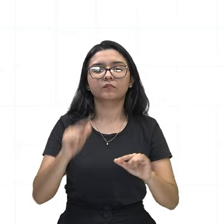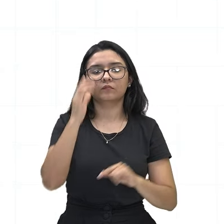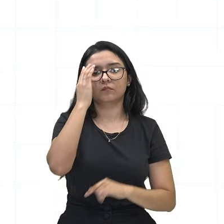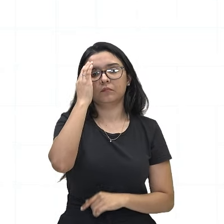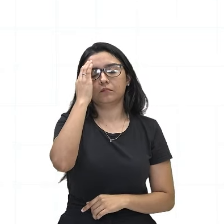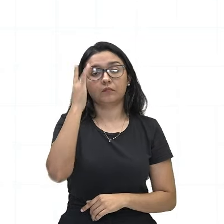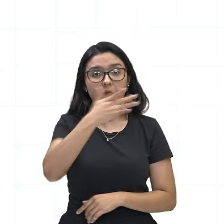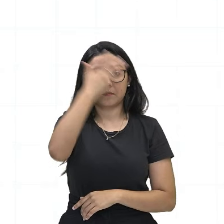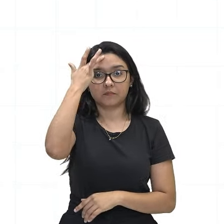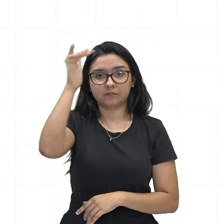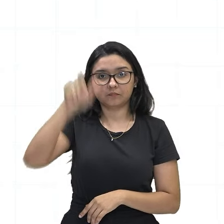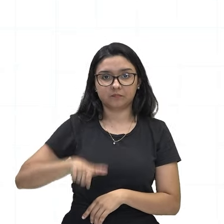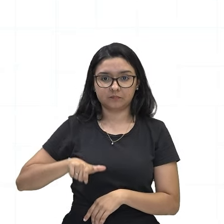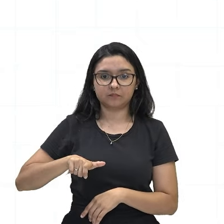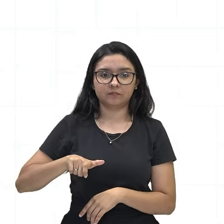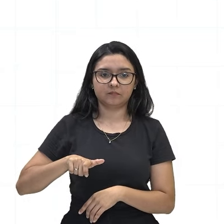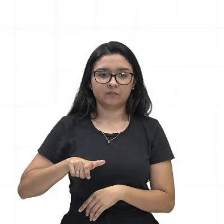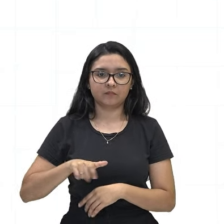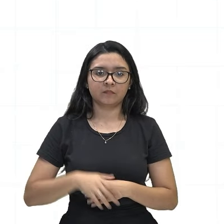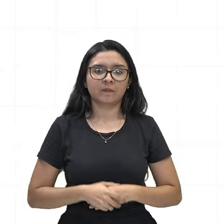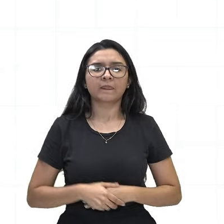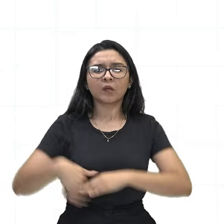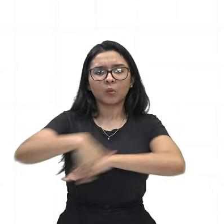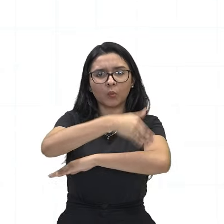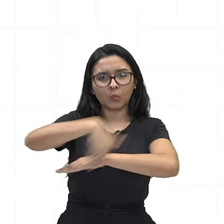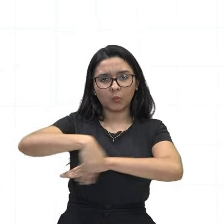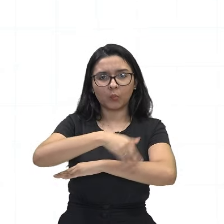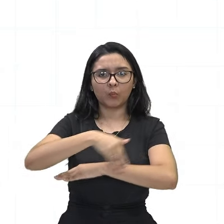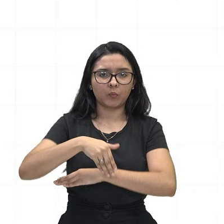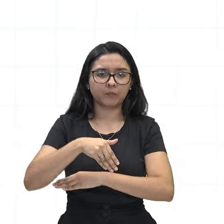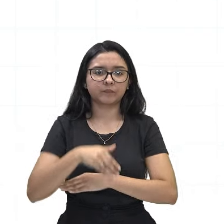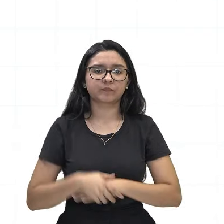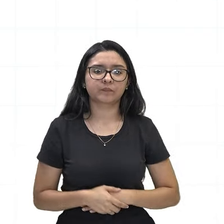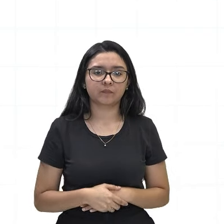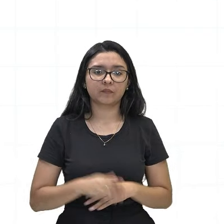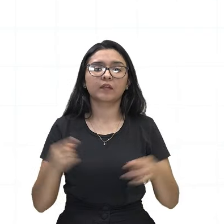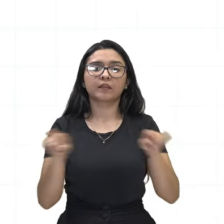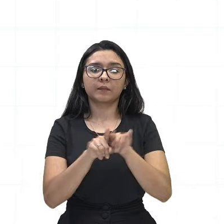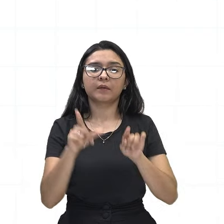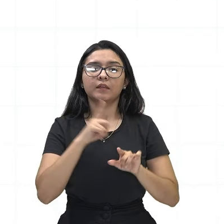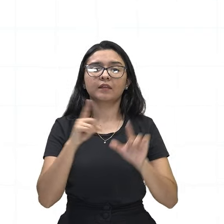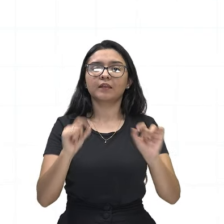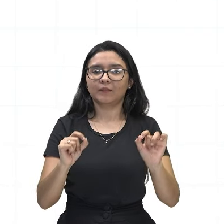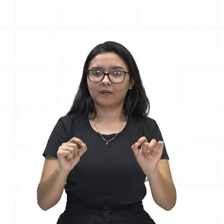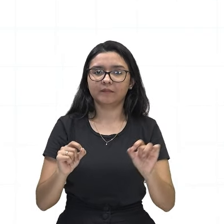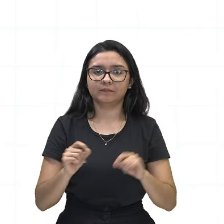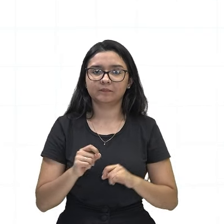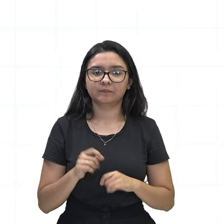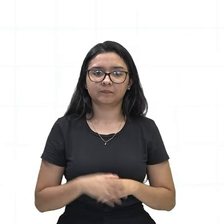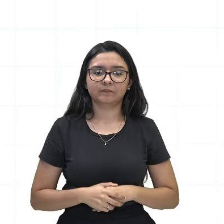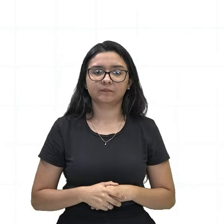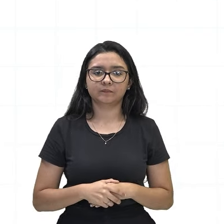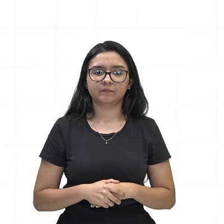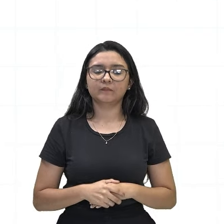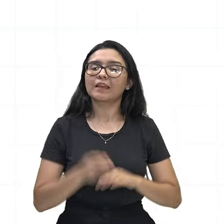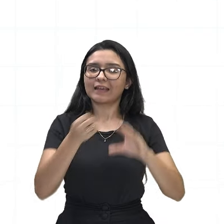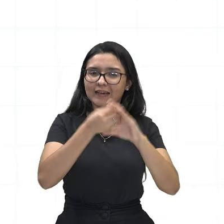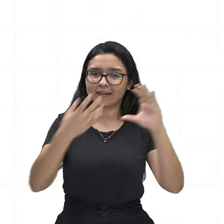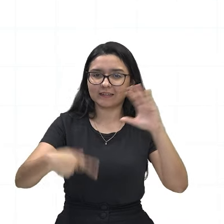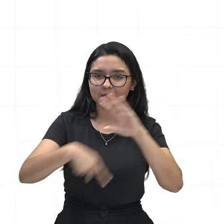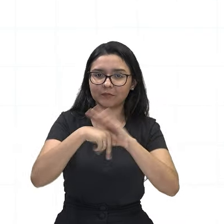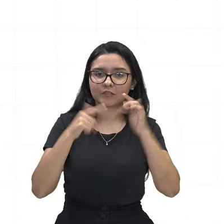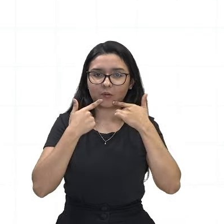guarda, inclusive, o guarda de trânsito, ele vai trazer também outro elemento de